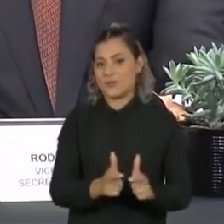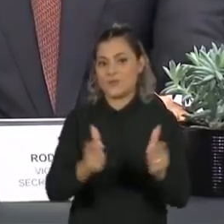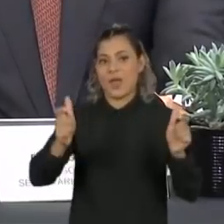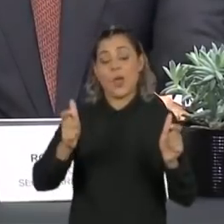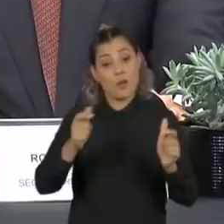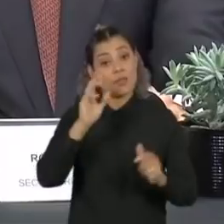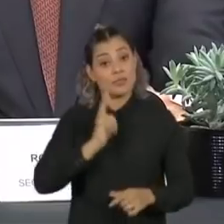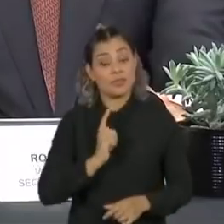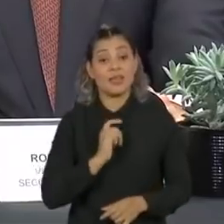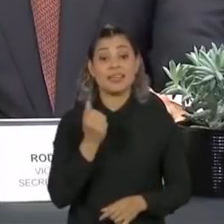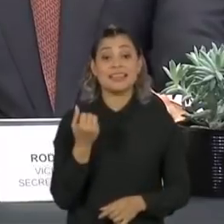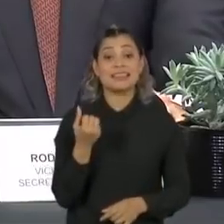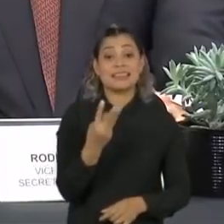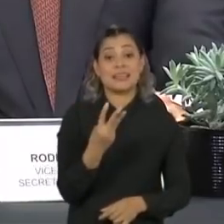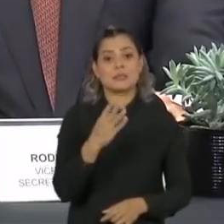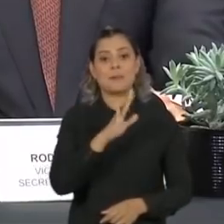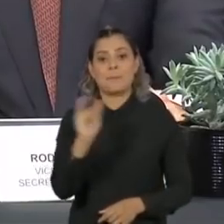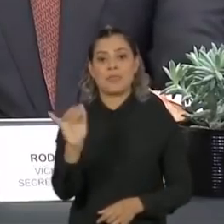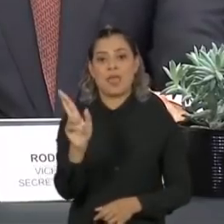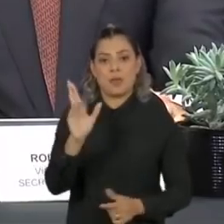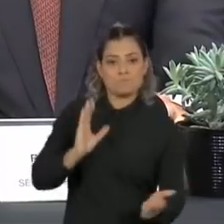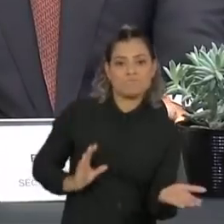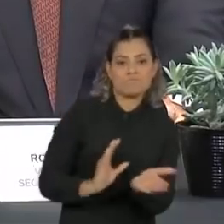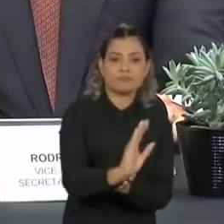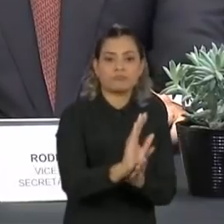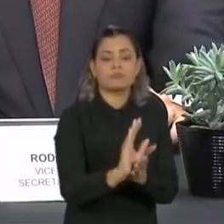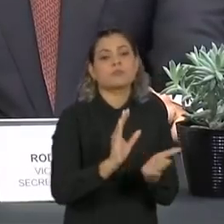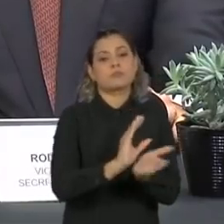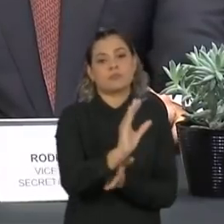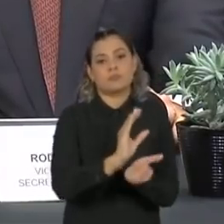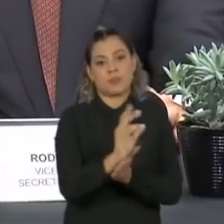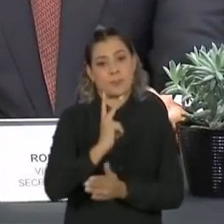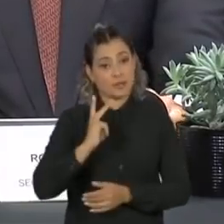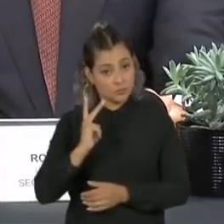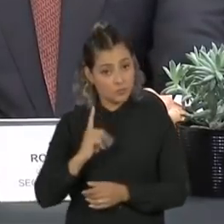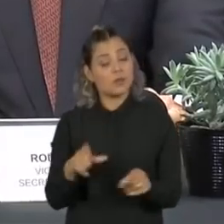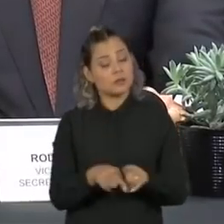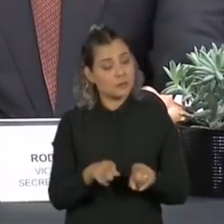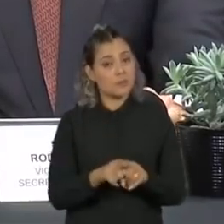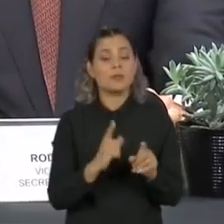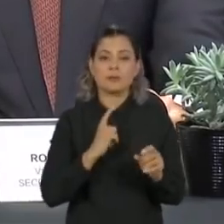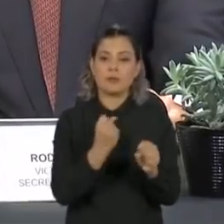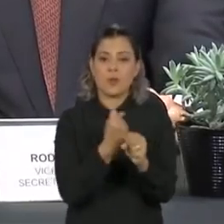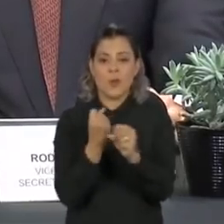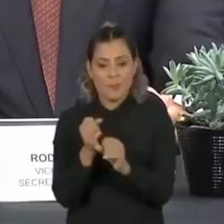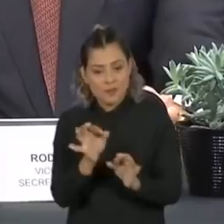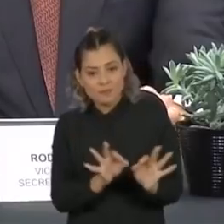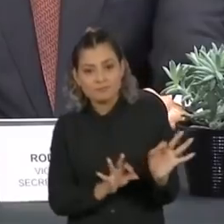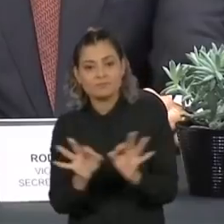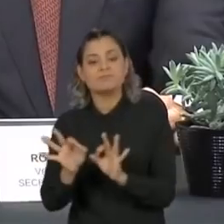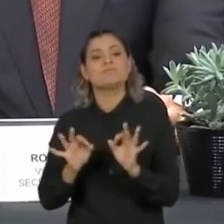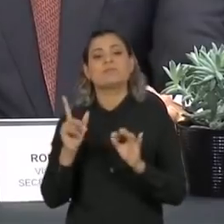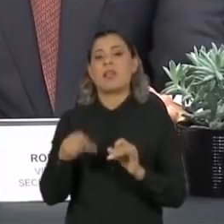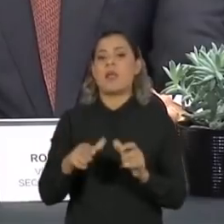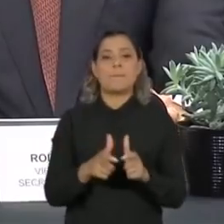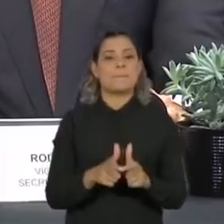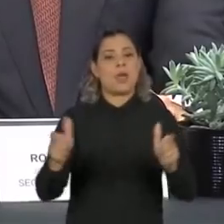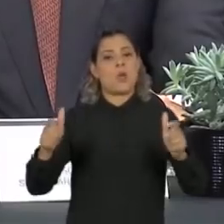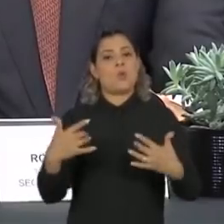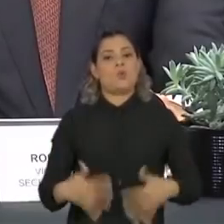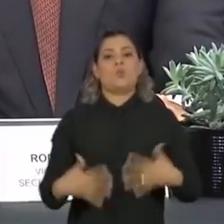São 13 bilhões de reais de investimento privado nesta obra considerada a de